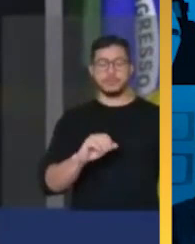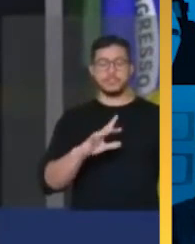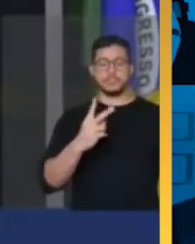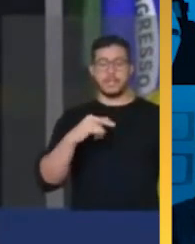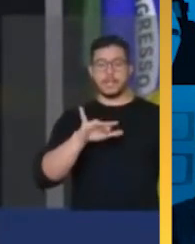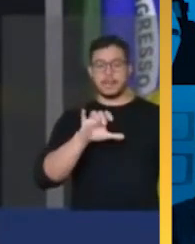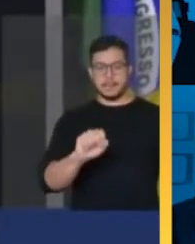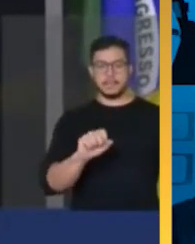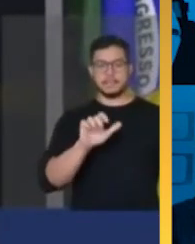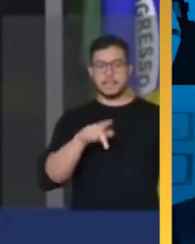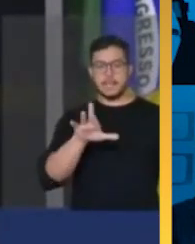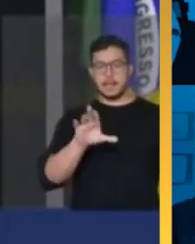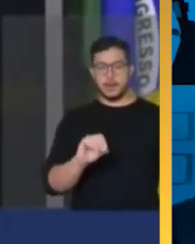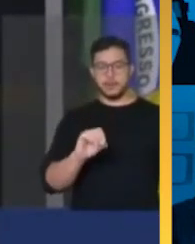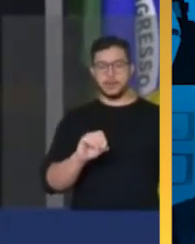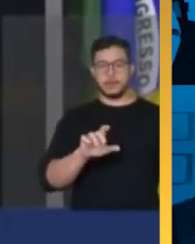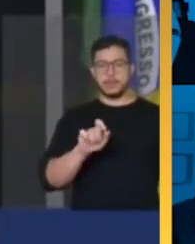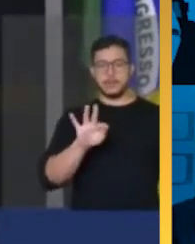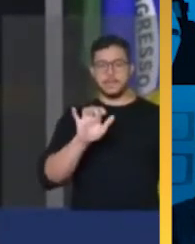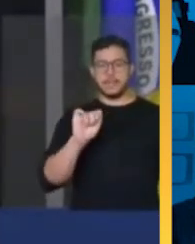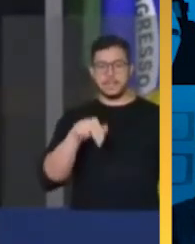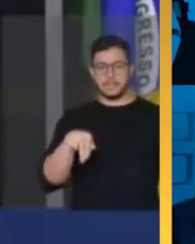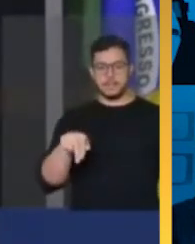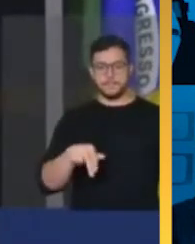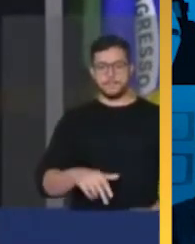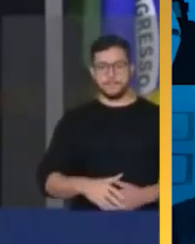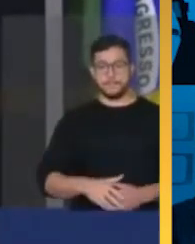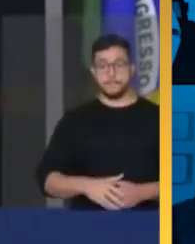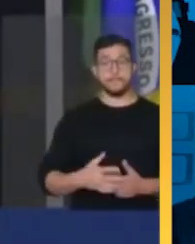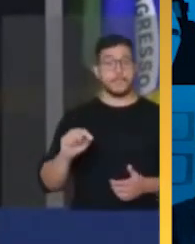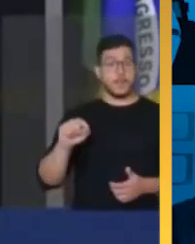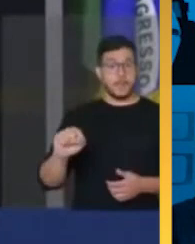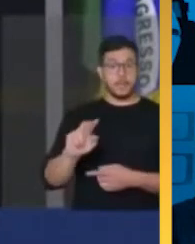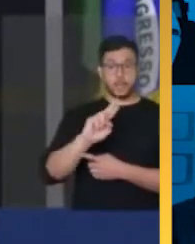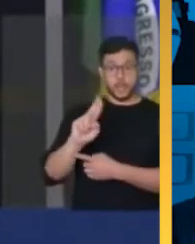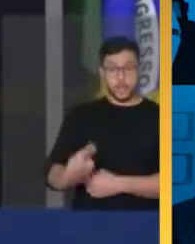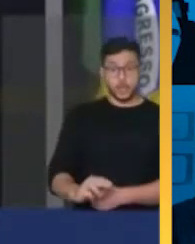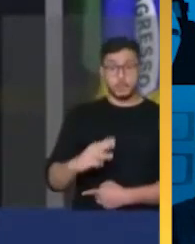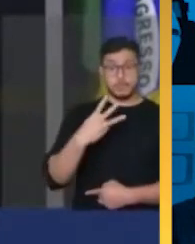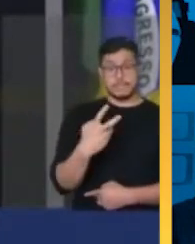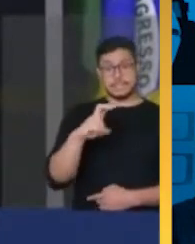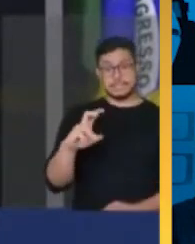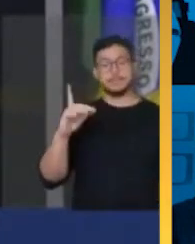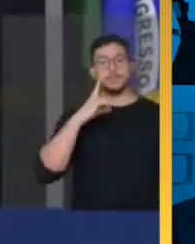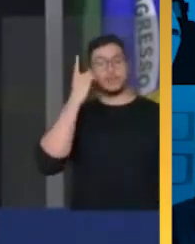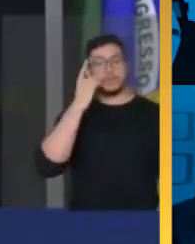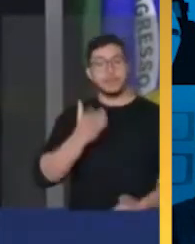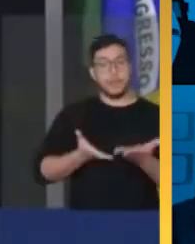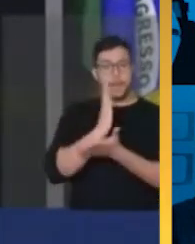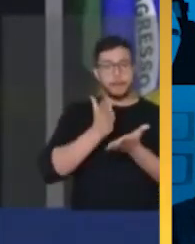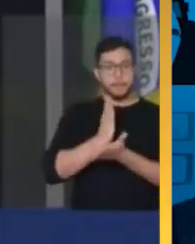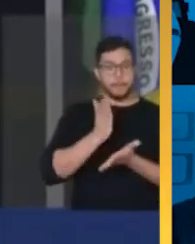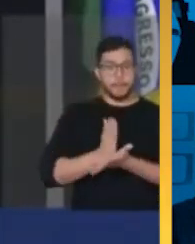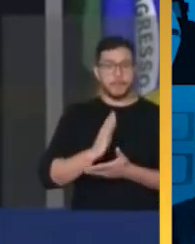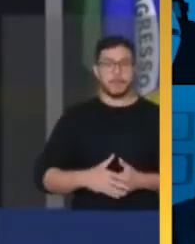Charles Evangelista, Auro Ribeiro e Efraim Filho. Pois bem, logo depois que esse requerimento foi